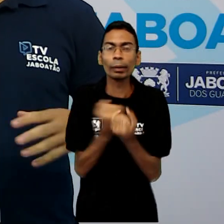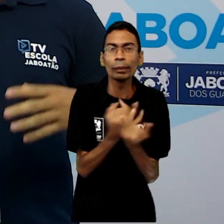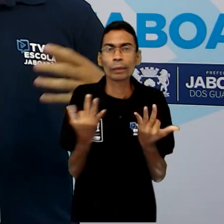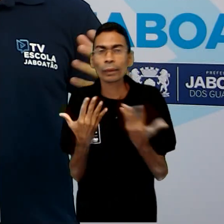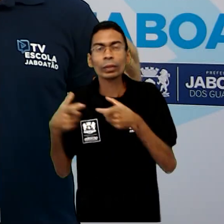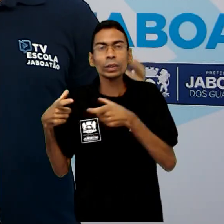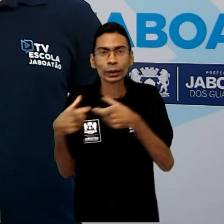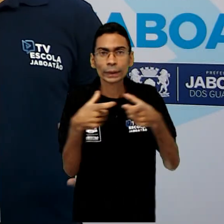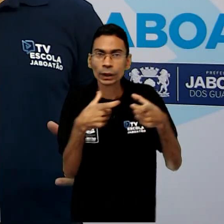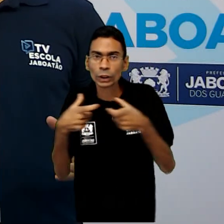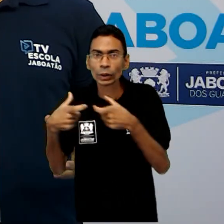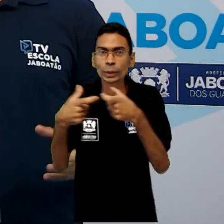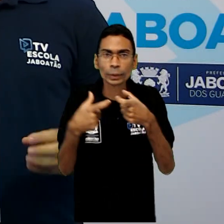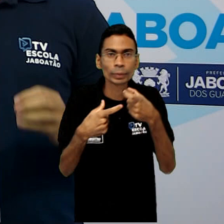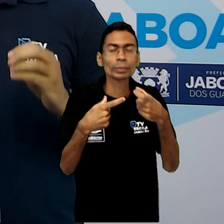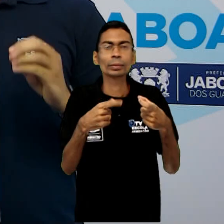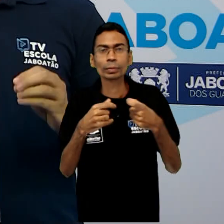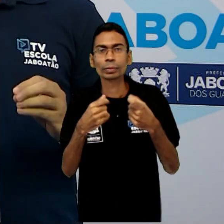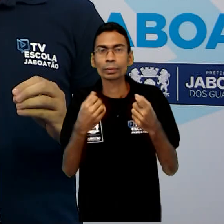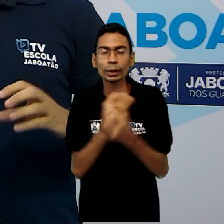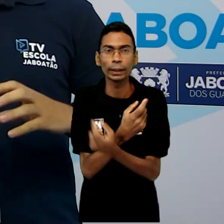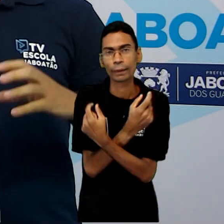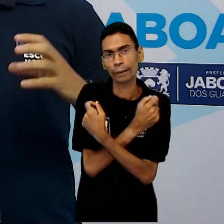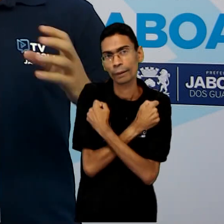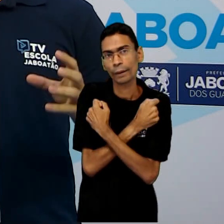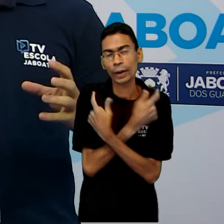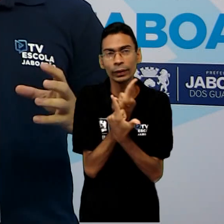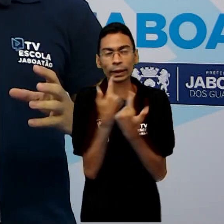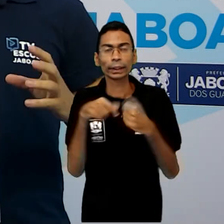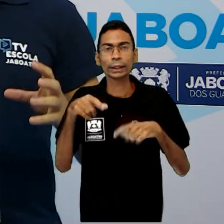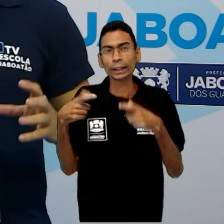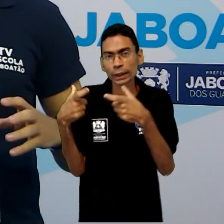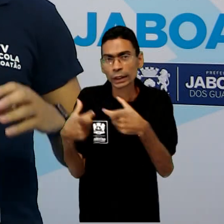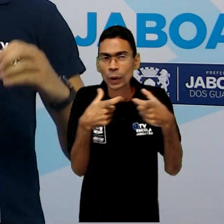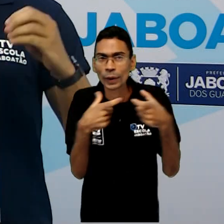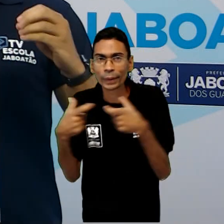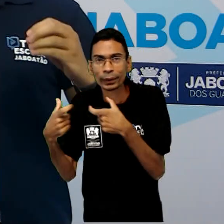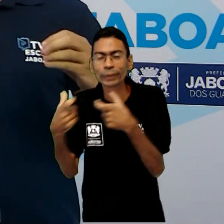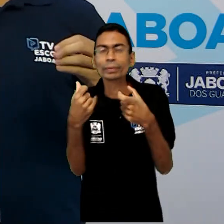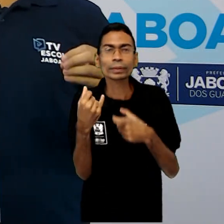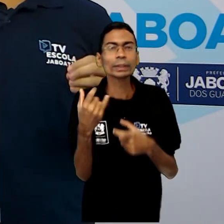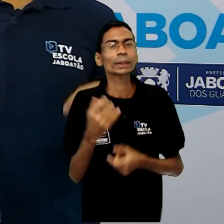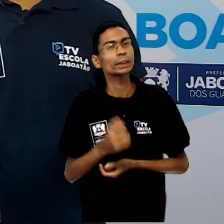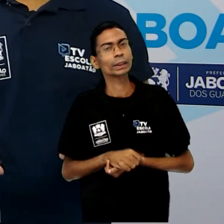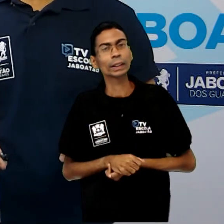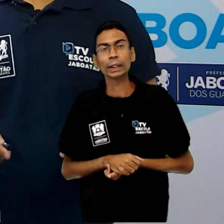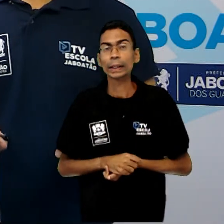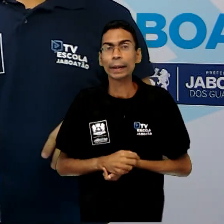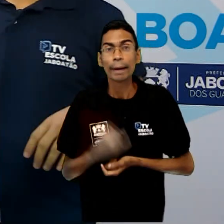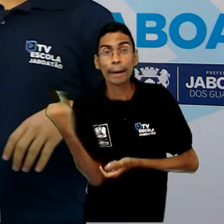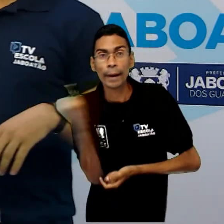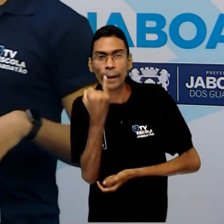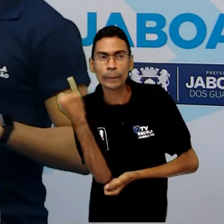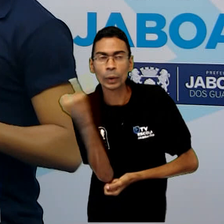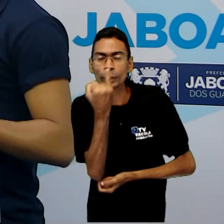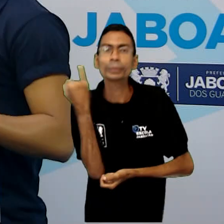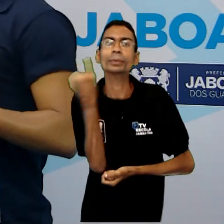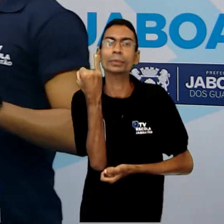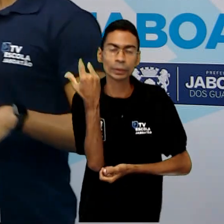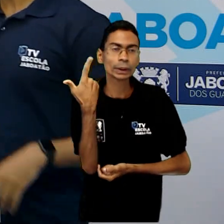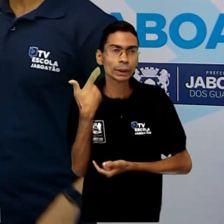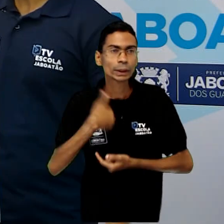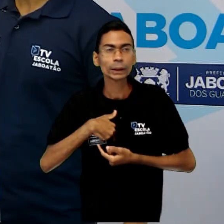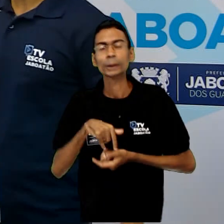faraó para os agricultores. Essas terras eram valiosas, pois no mês de junho, as águas do rio